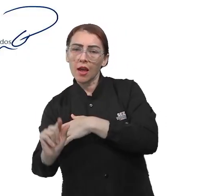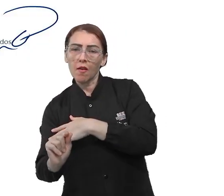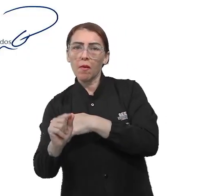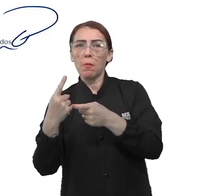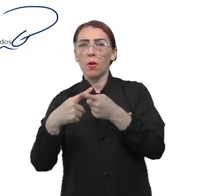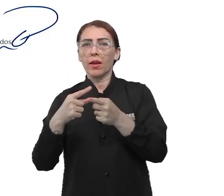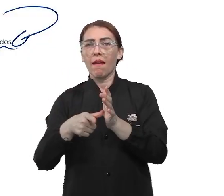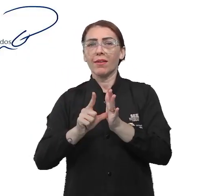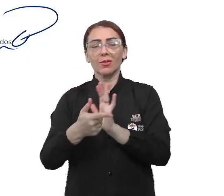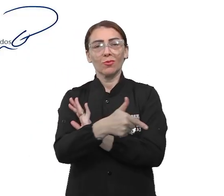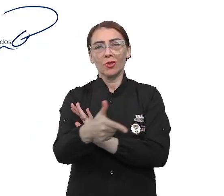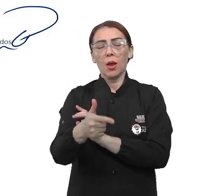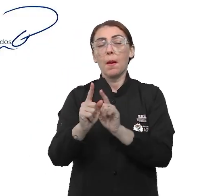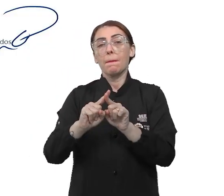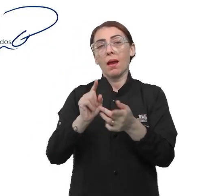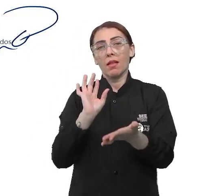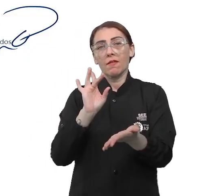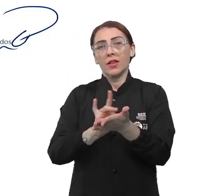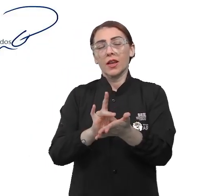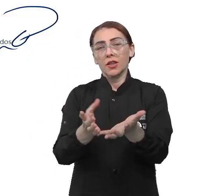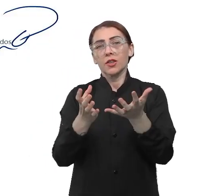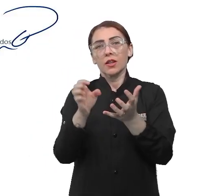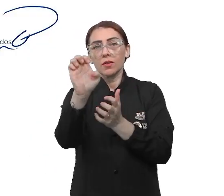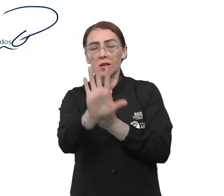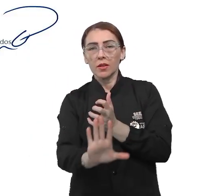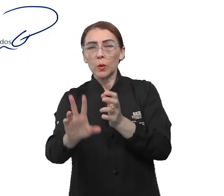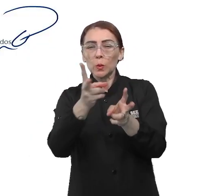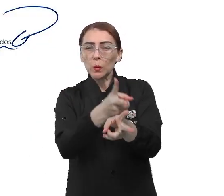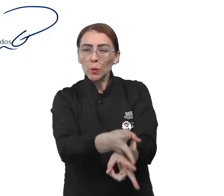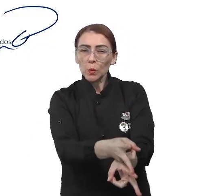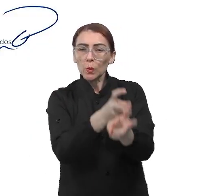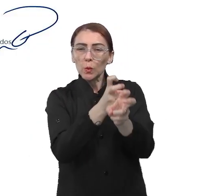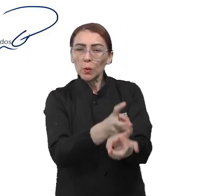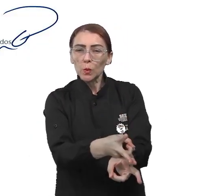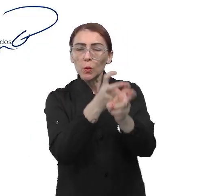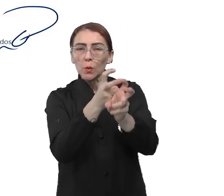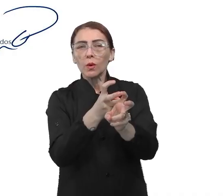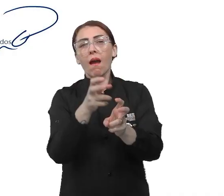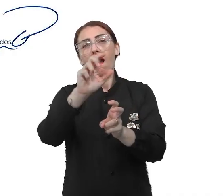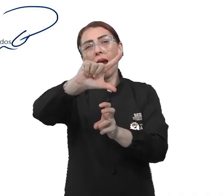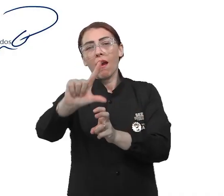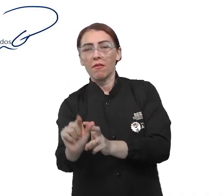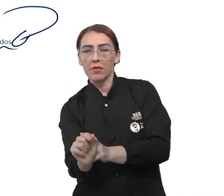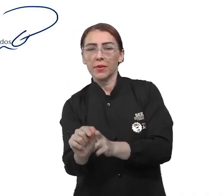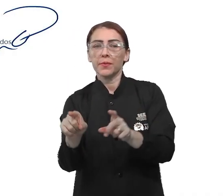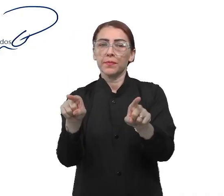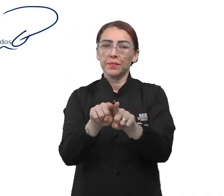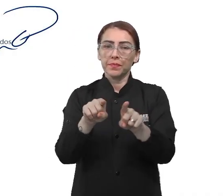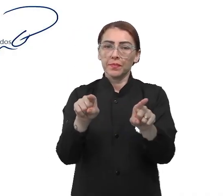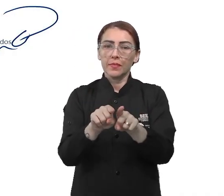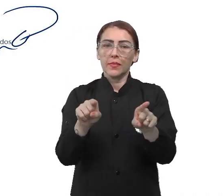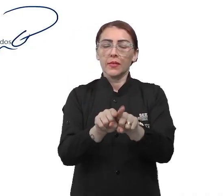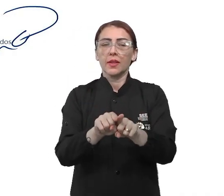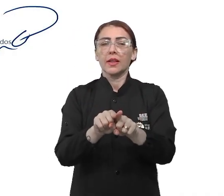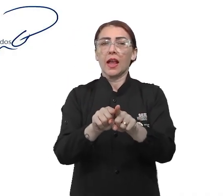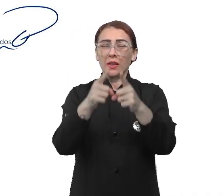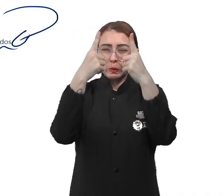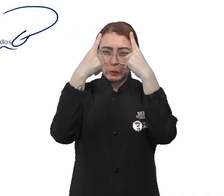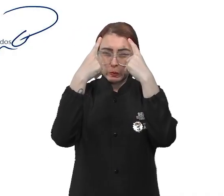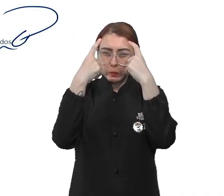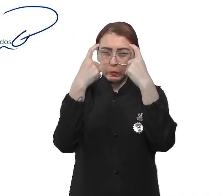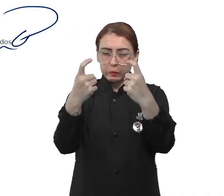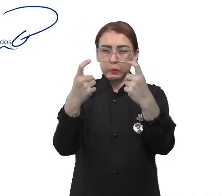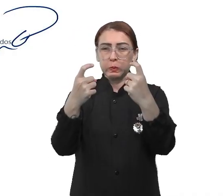África, mas na verdade os europeus queriam explorar a África. E as graves e